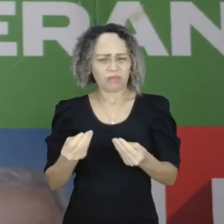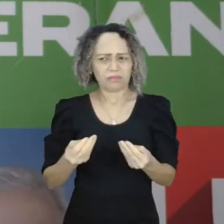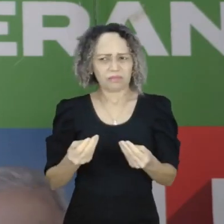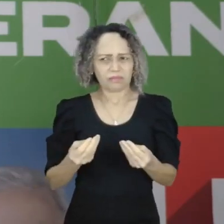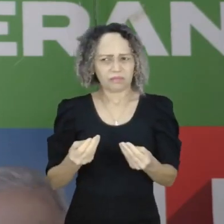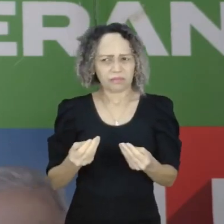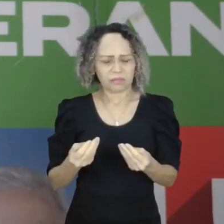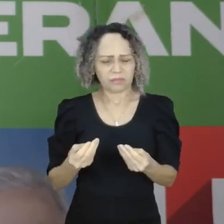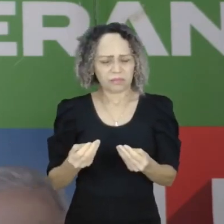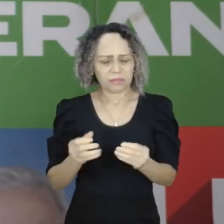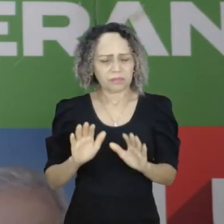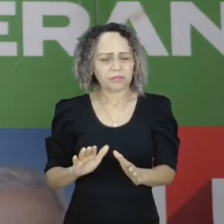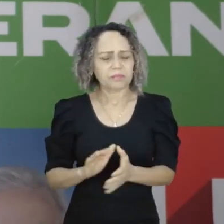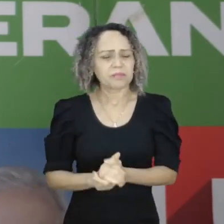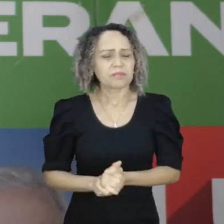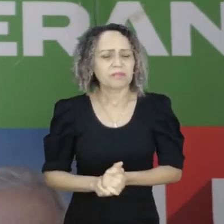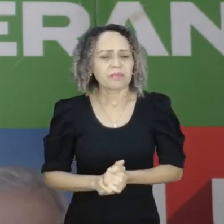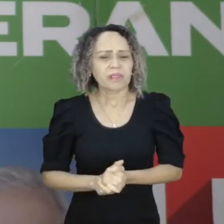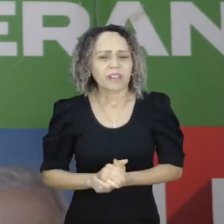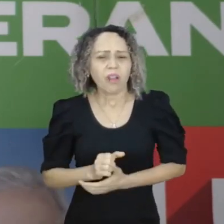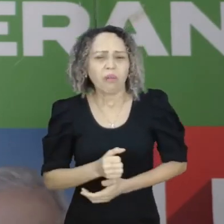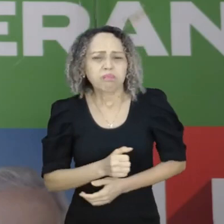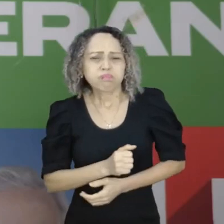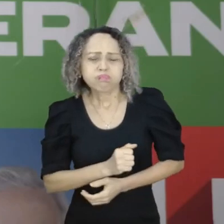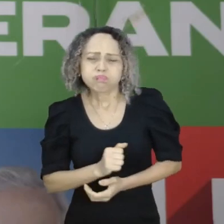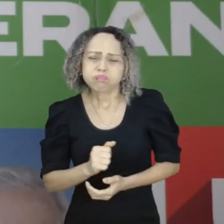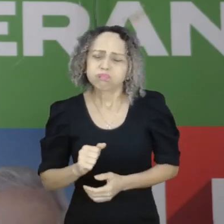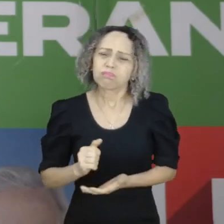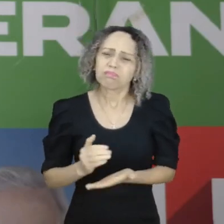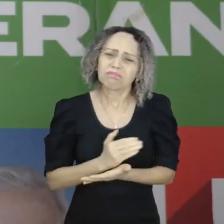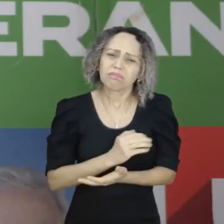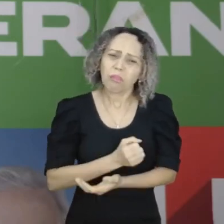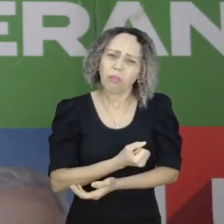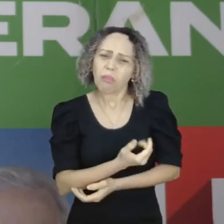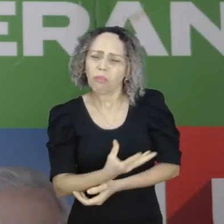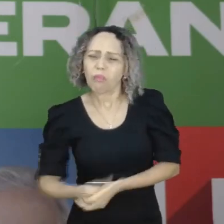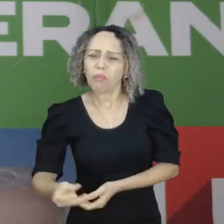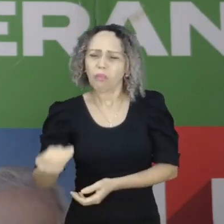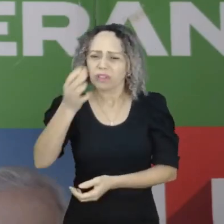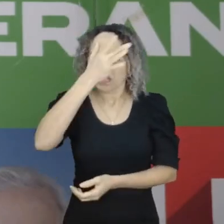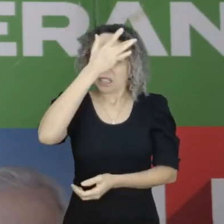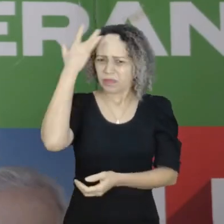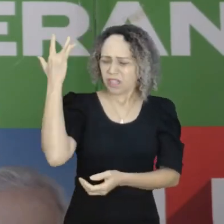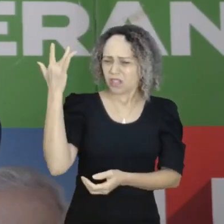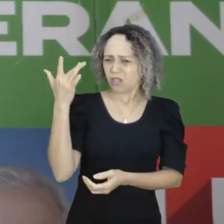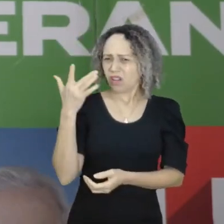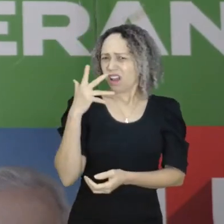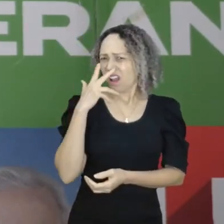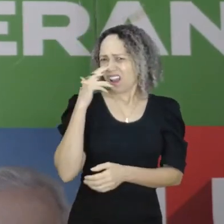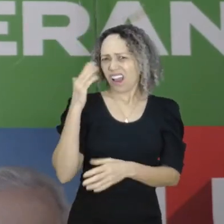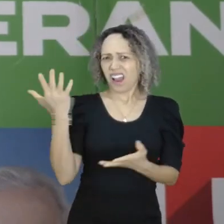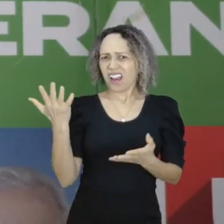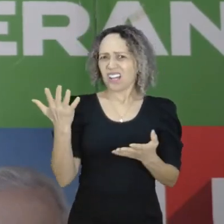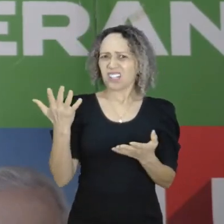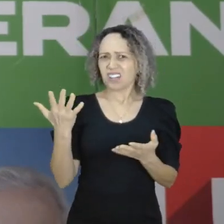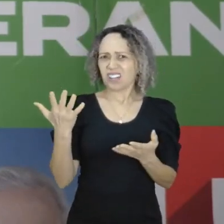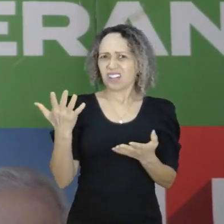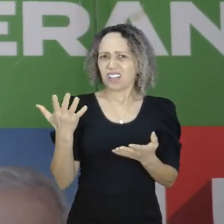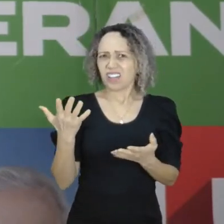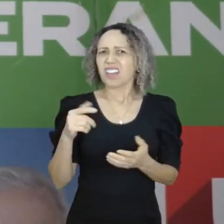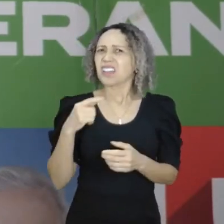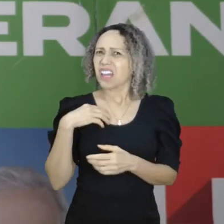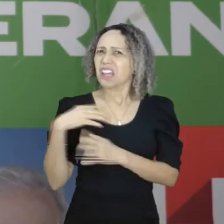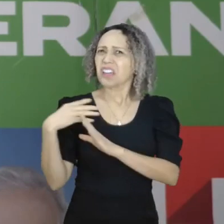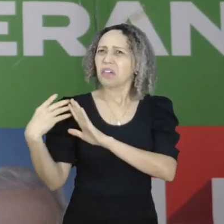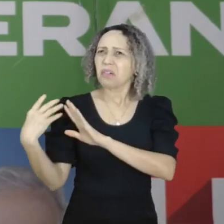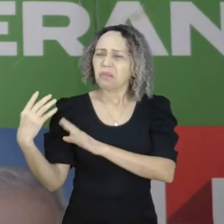Porque muita gente ainda acha que nós temos os resquícios da escravidão e que pobre não tem que estudar.